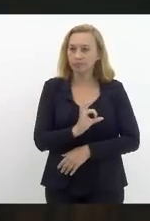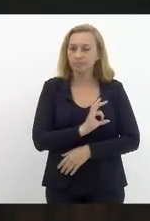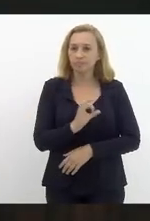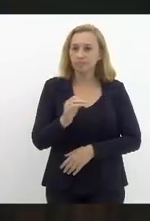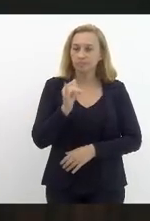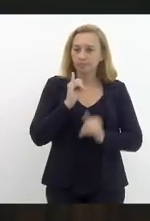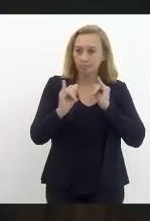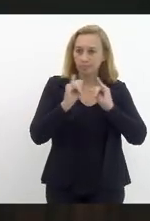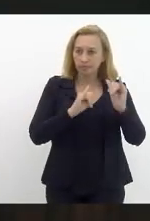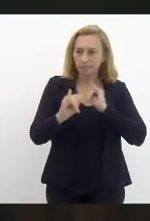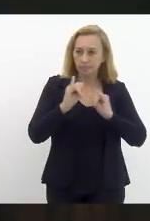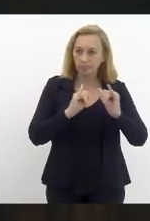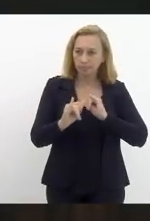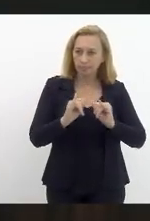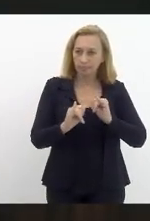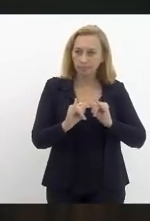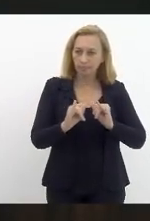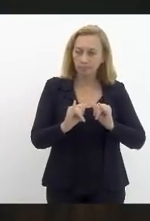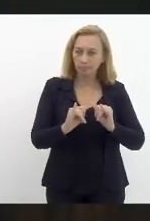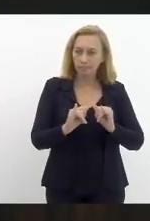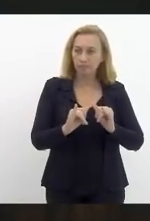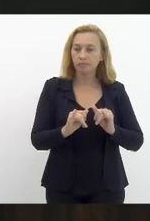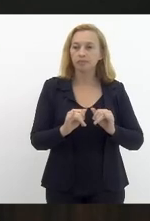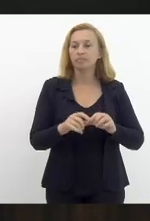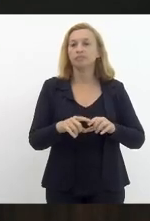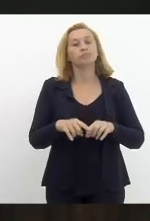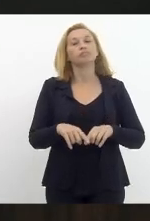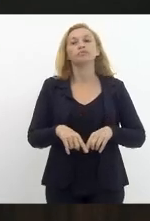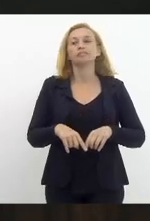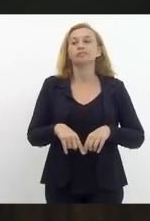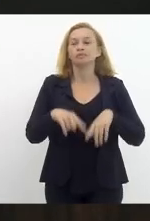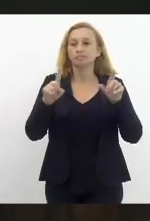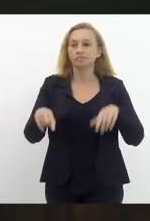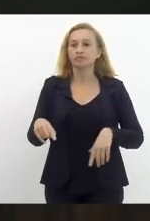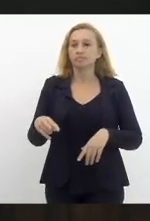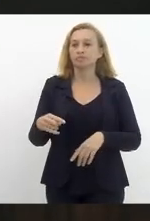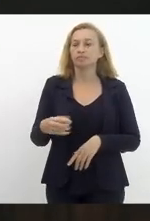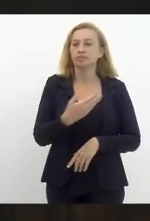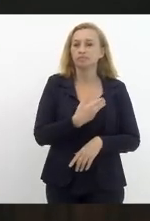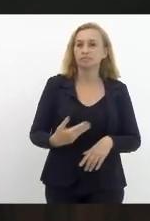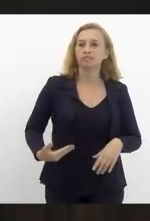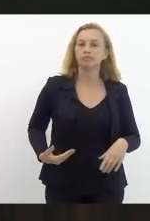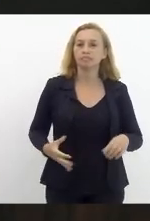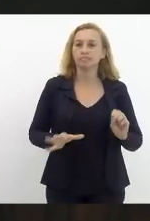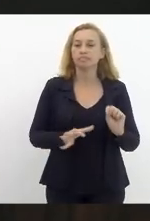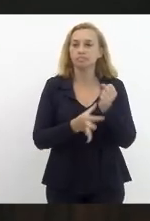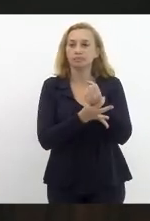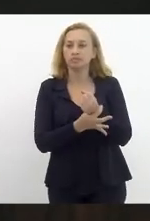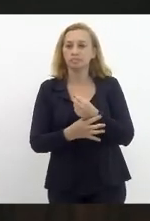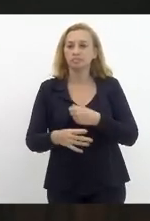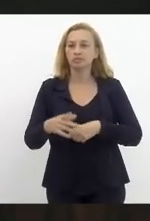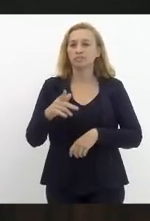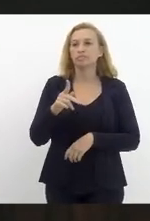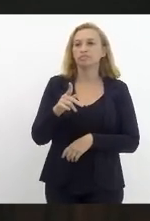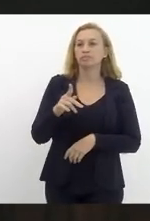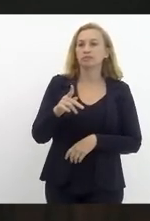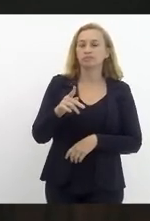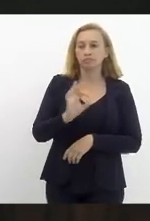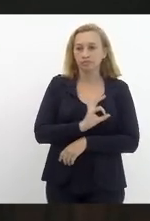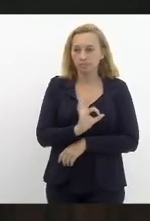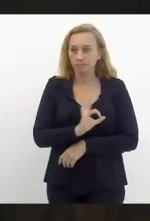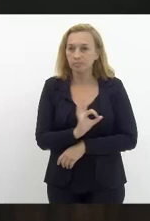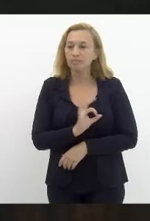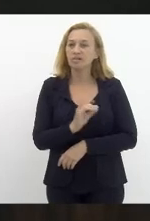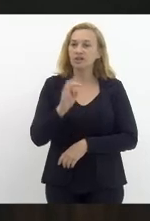atual efetivo do quadro permanente dos servidores dos cargos de delegado de polícia, perito criminal, perito legista, inspetor de polícia, investigador policial,